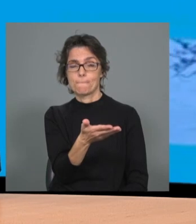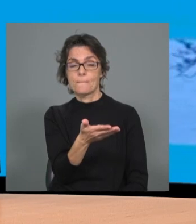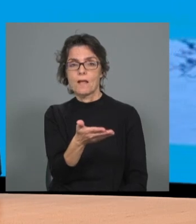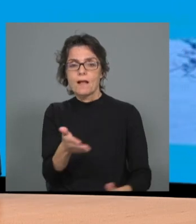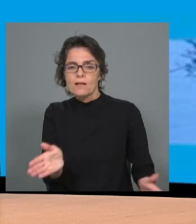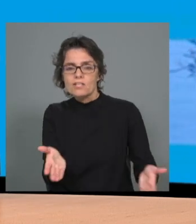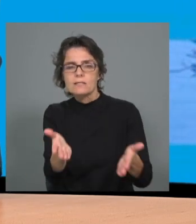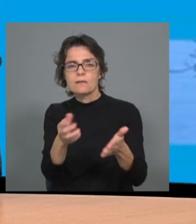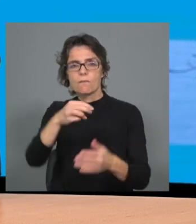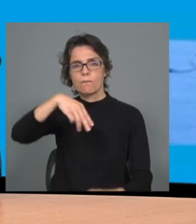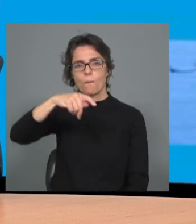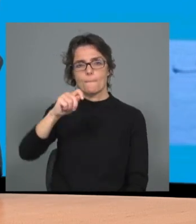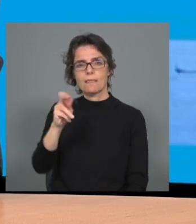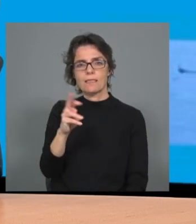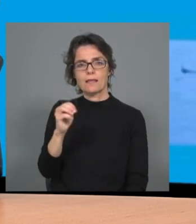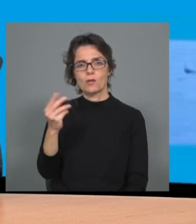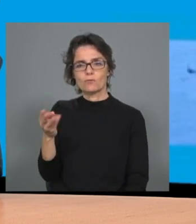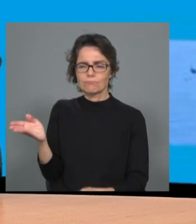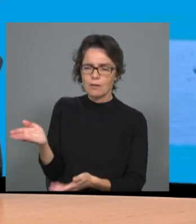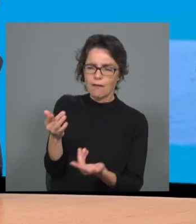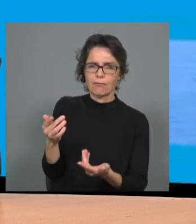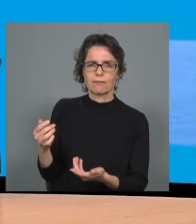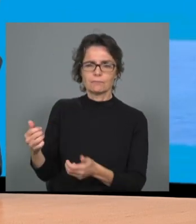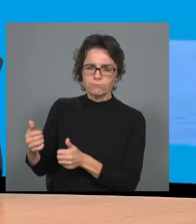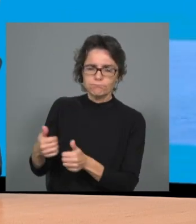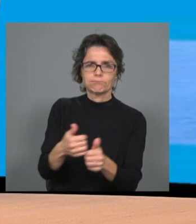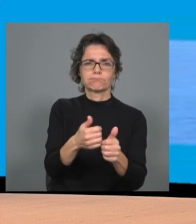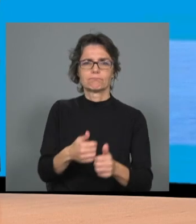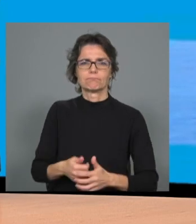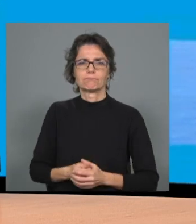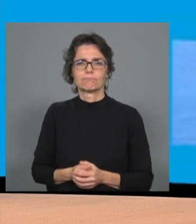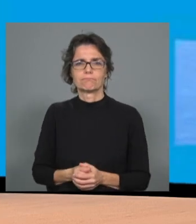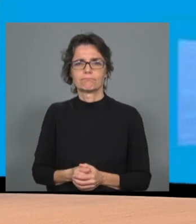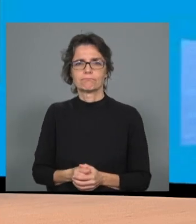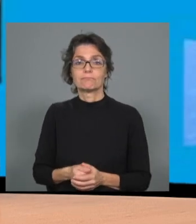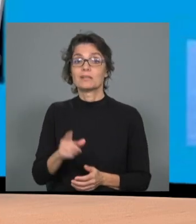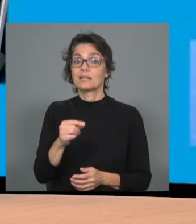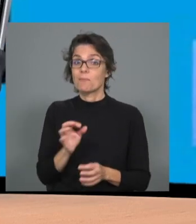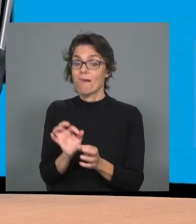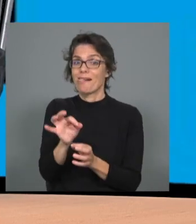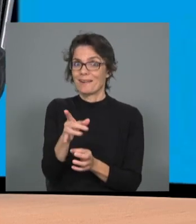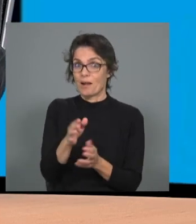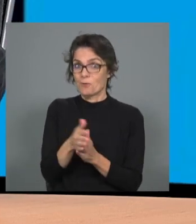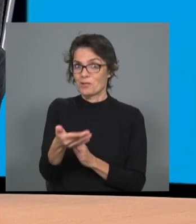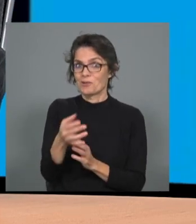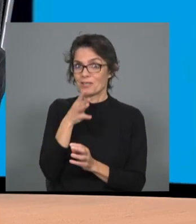Mateus a segui-lo. É muito bonito, já agora aproveito uma pequena nota